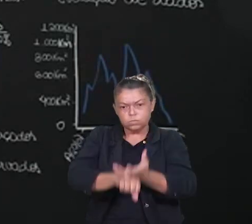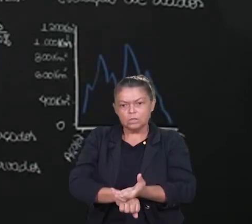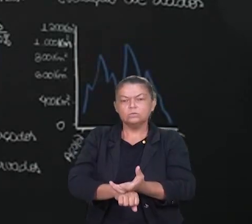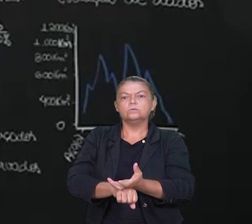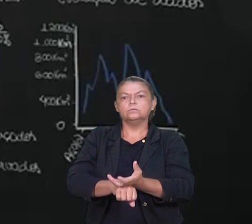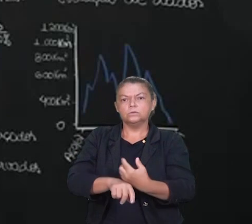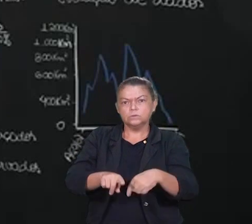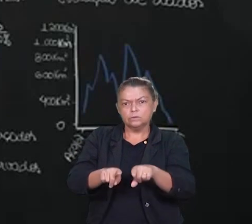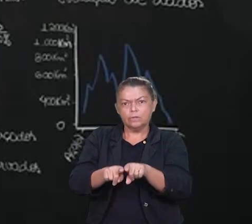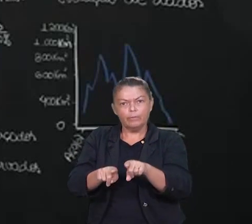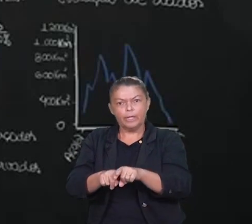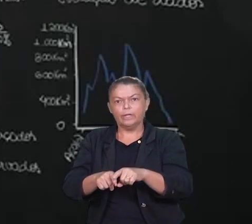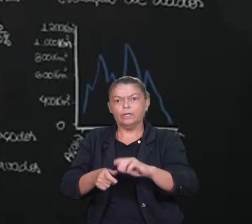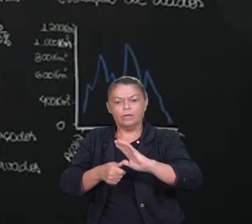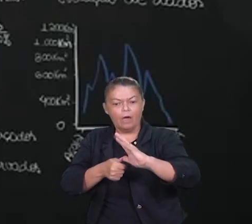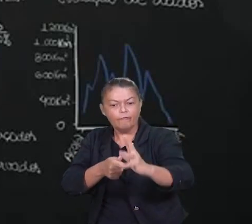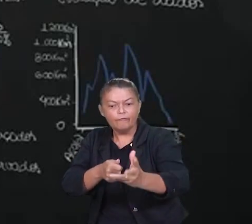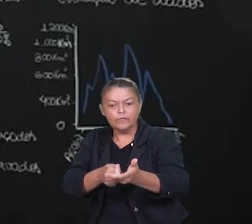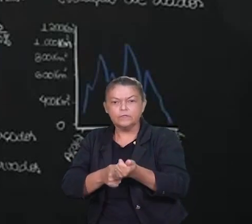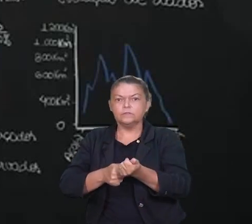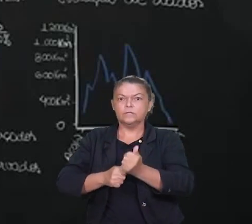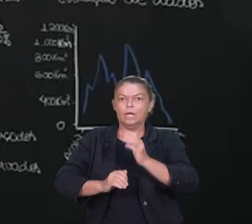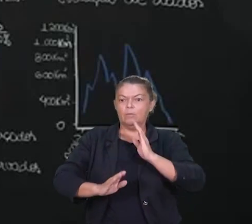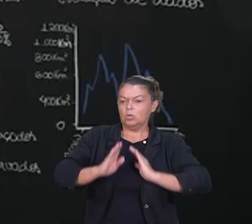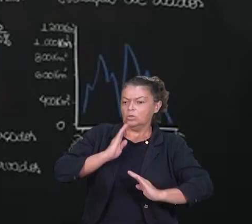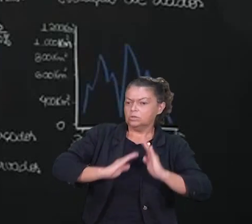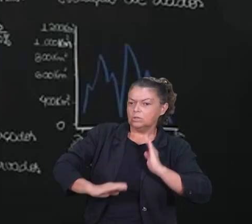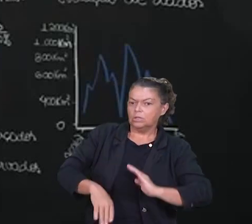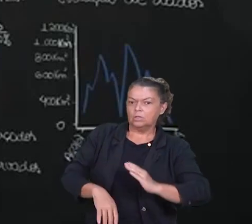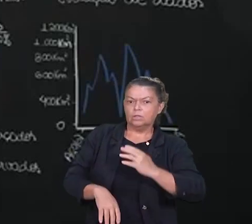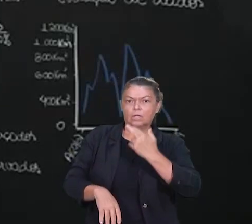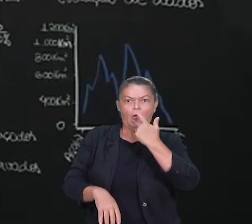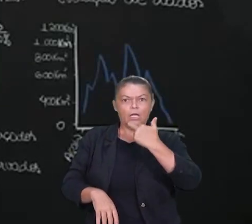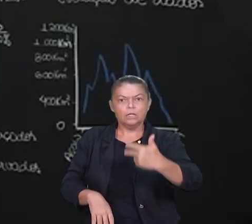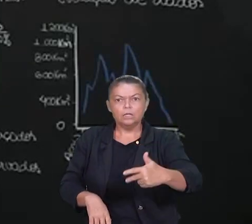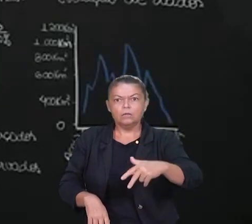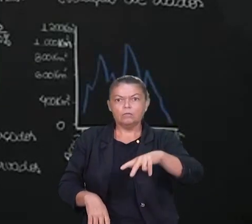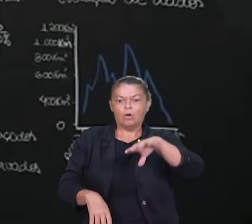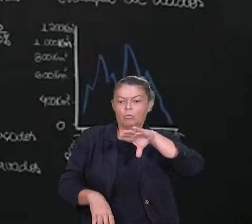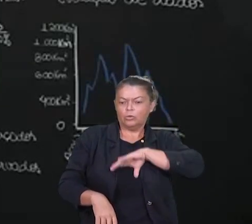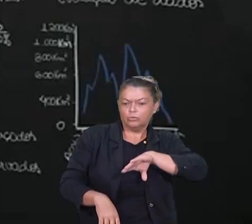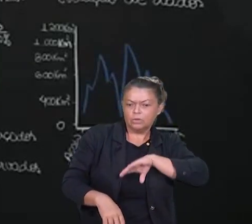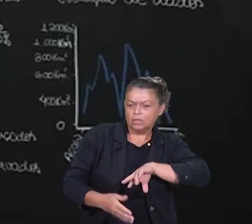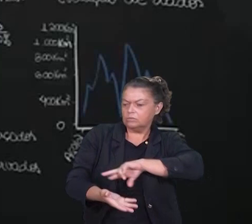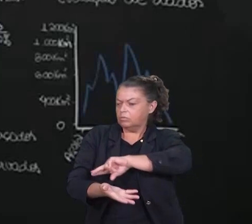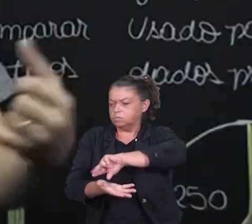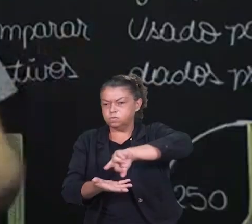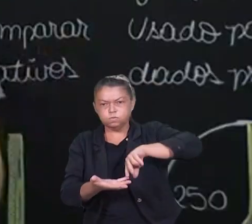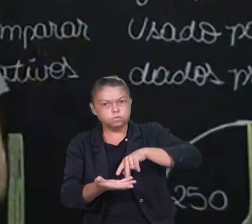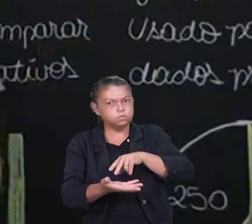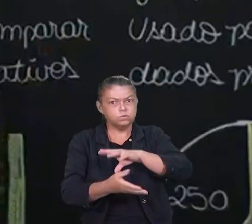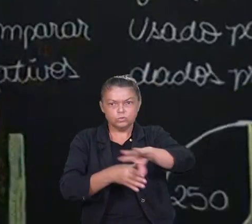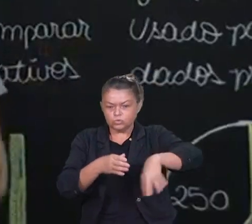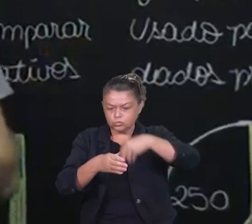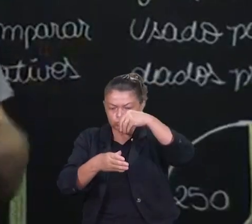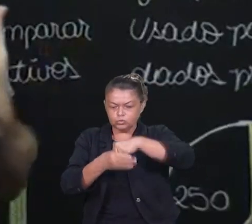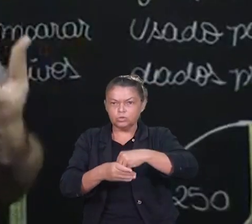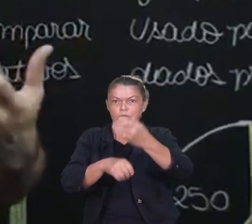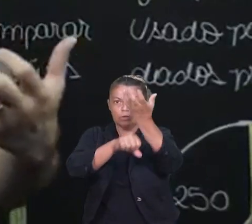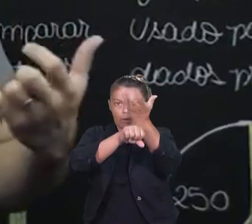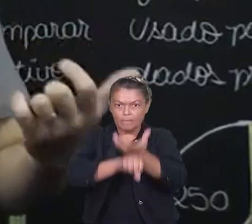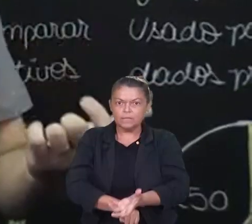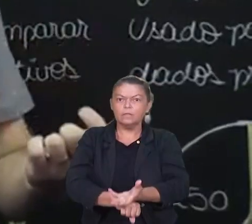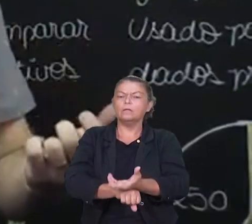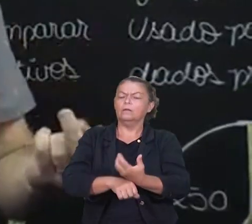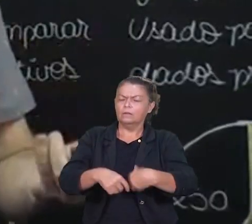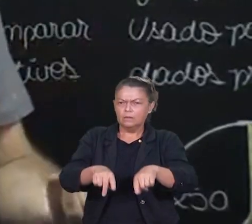a biologia, a física, a química, a língua portuguesa, a arte, todas as outras ciências vão estar interligadas para